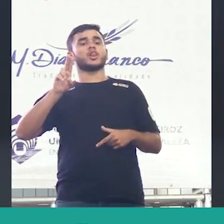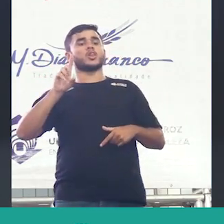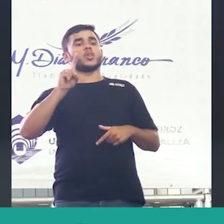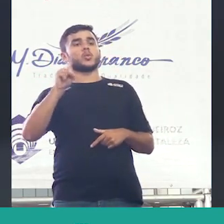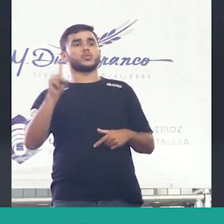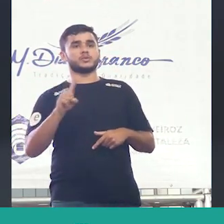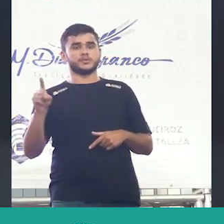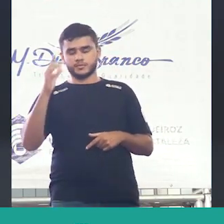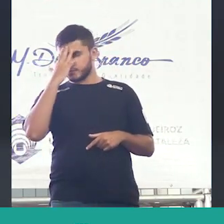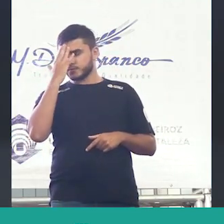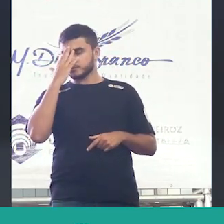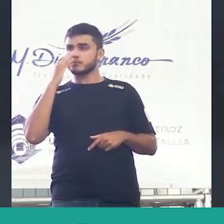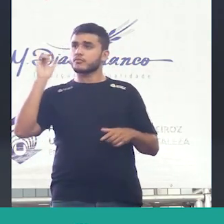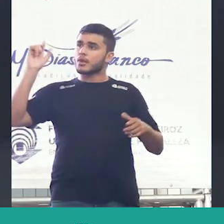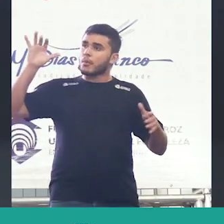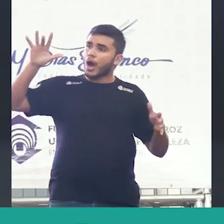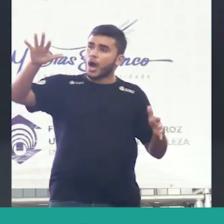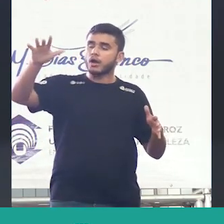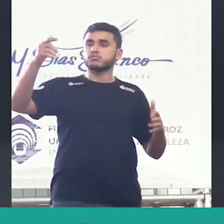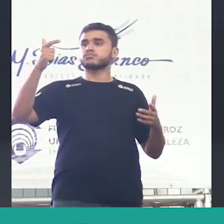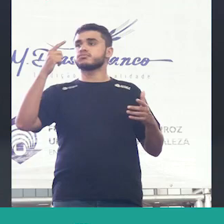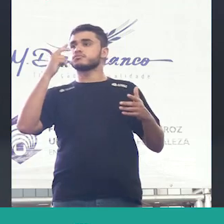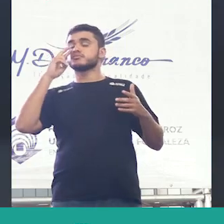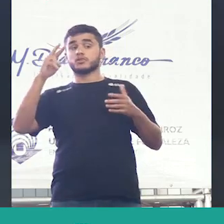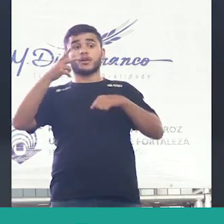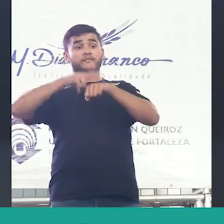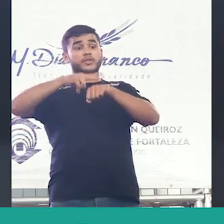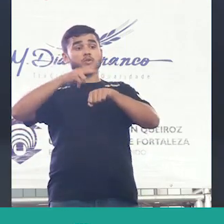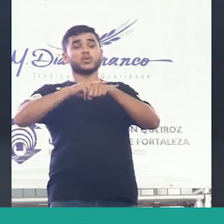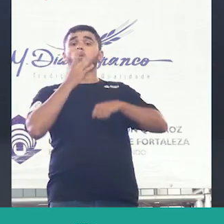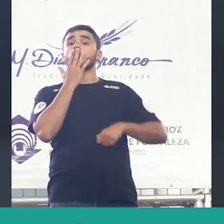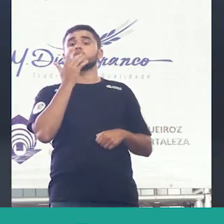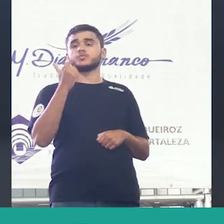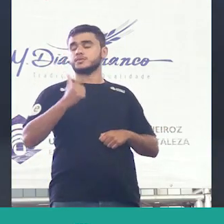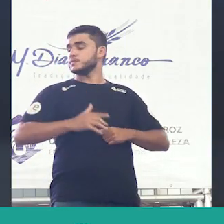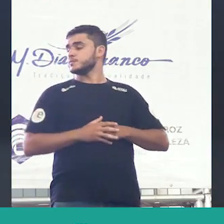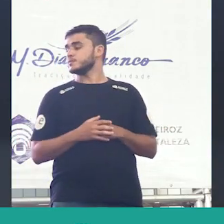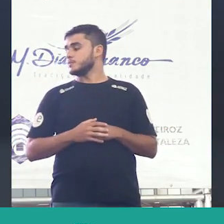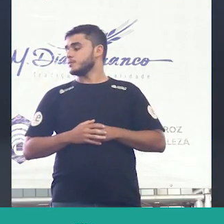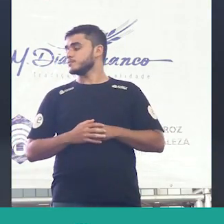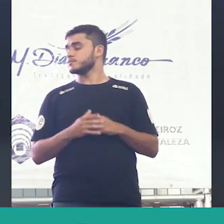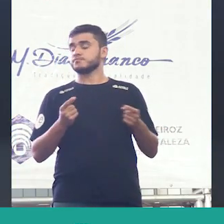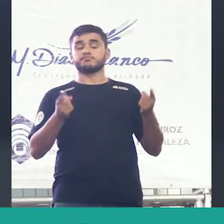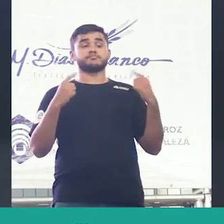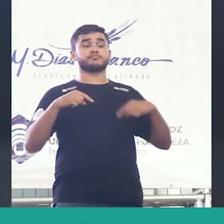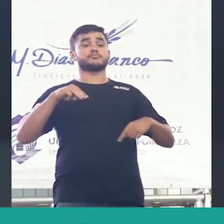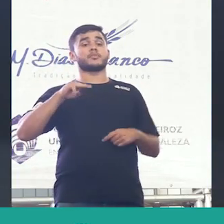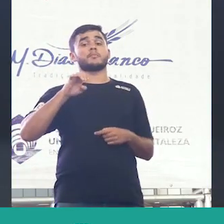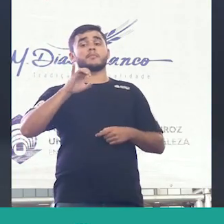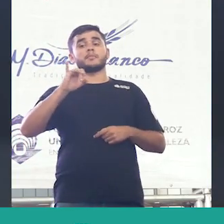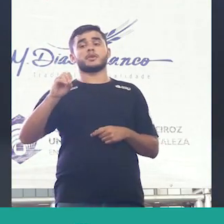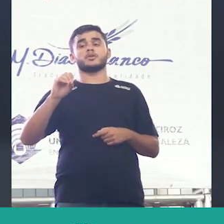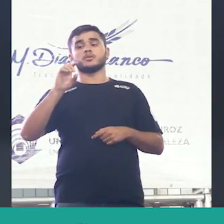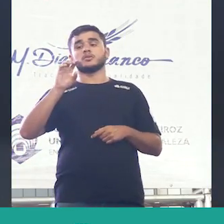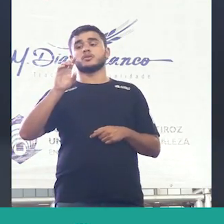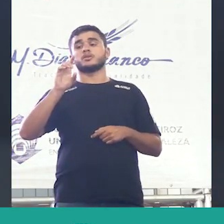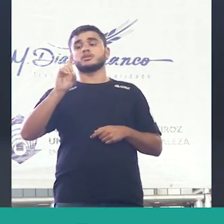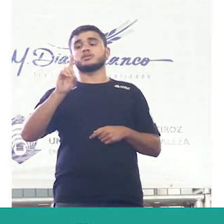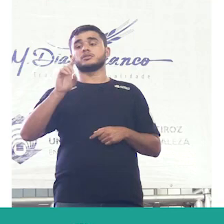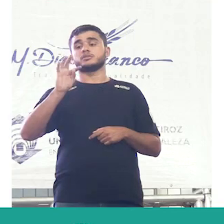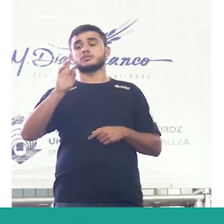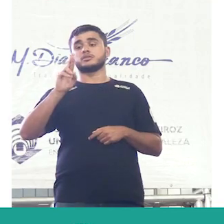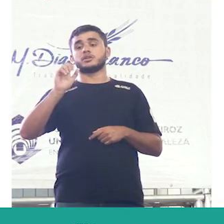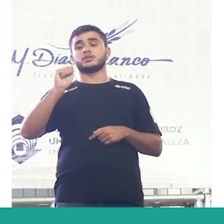luz. Vidro é transparente. Ok. Meio translúcido. Você está observando